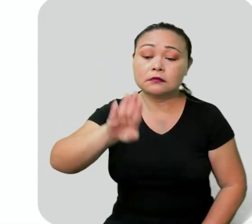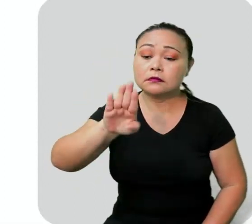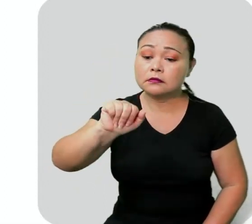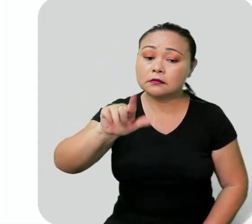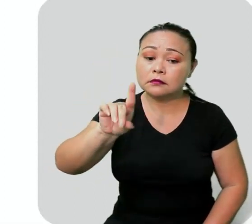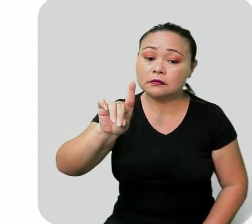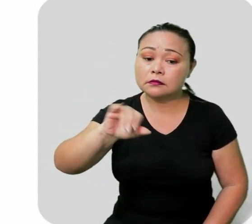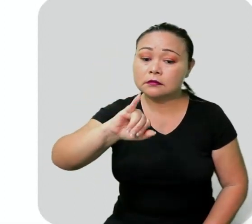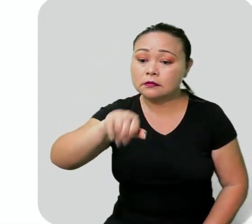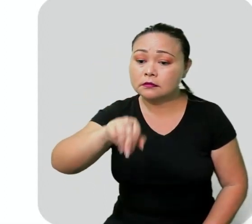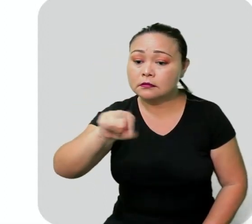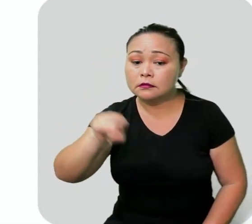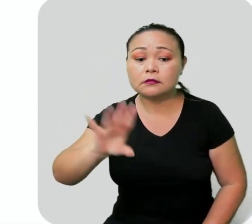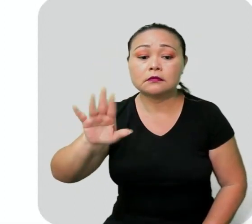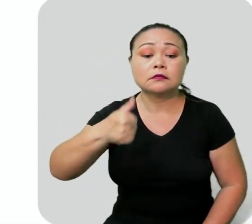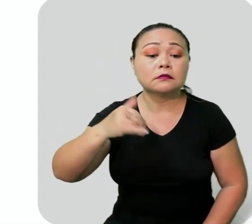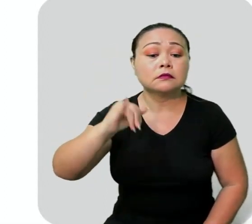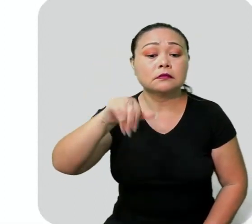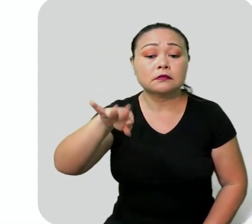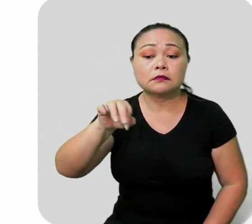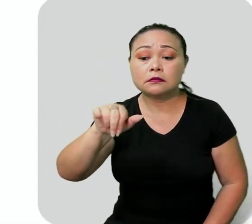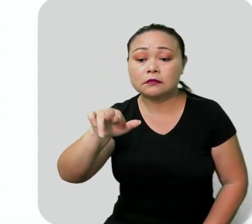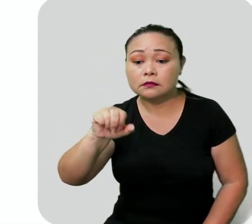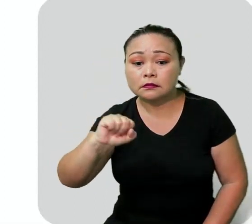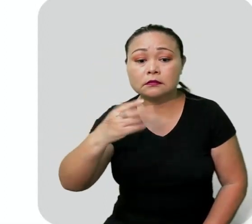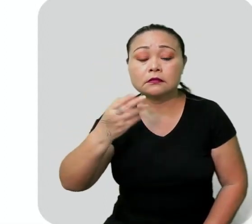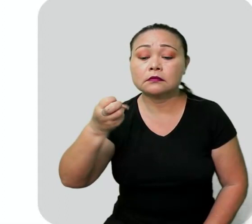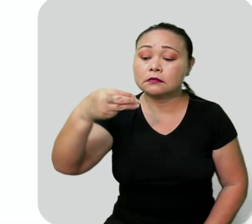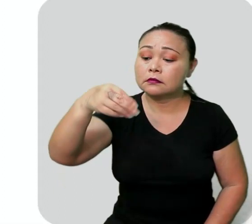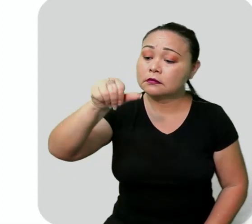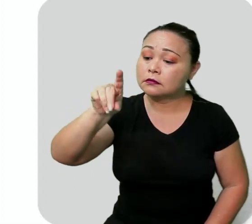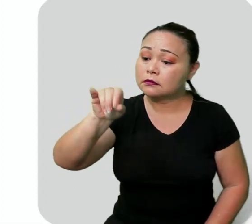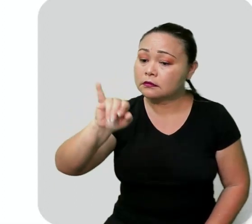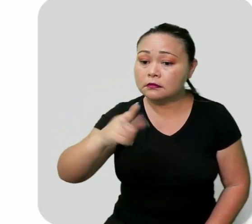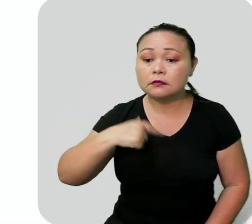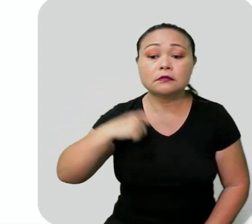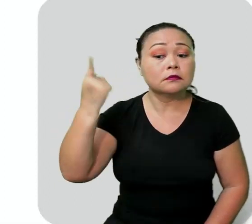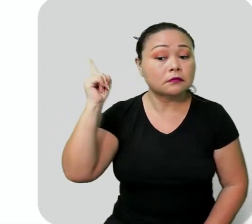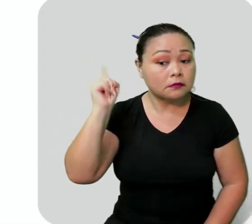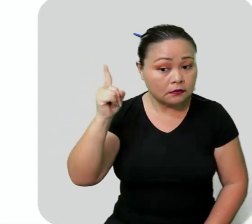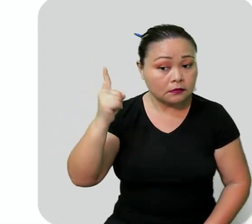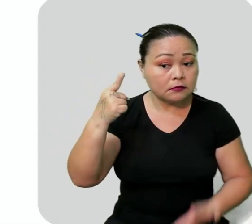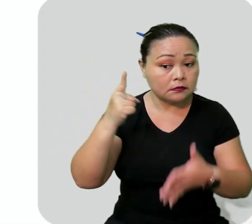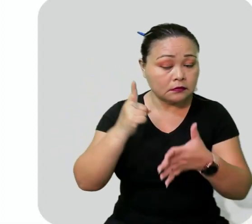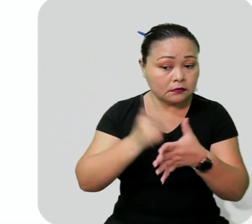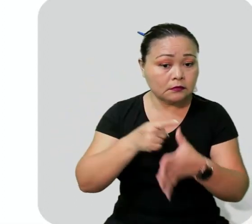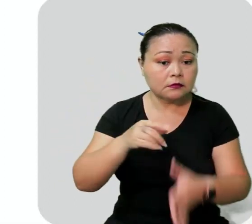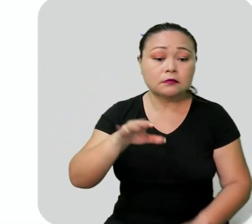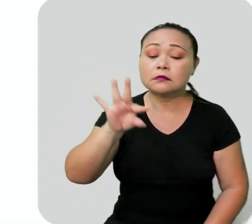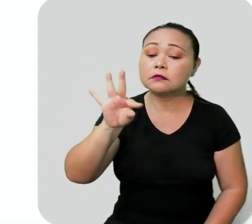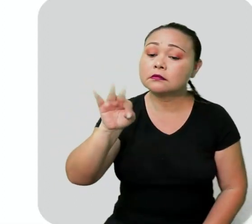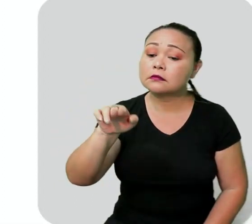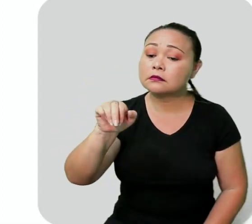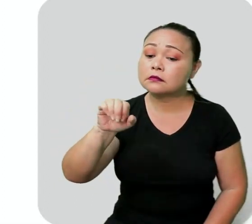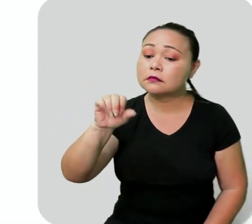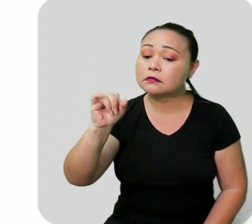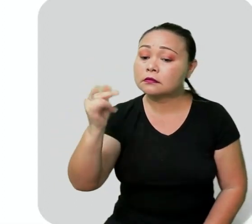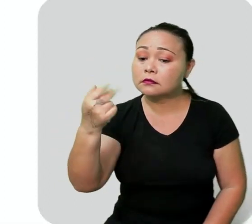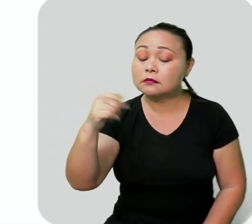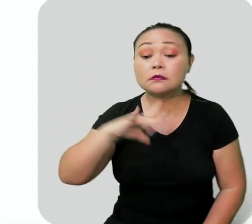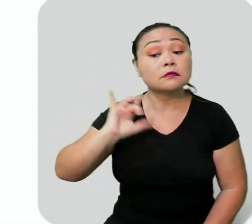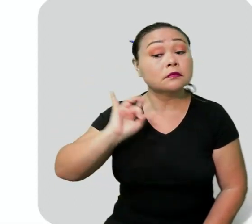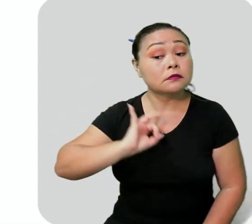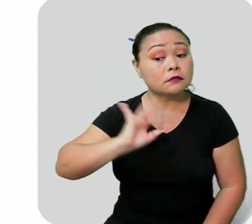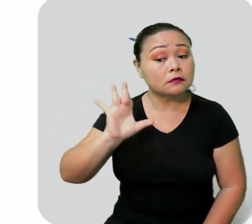também, Santo Ildefonso também, Madrid também e Tordesilhas também. Vê aí. Só